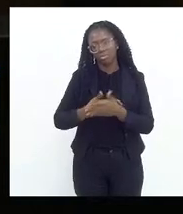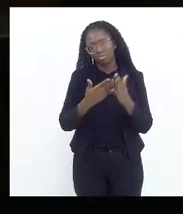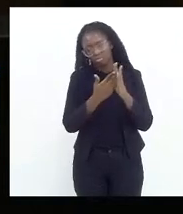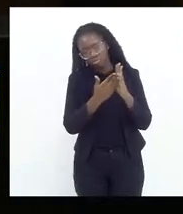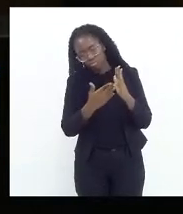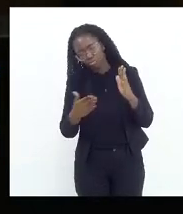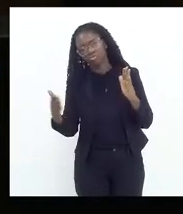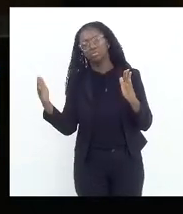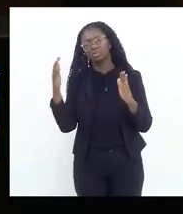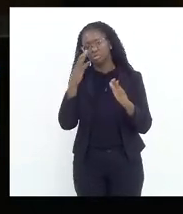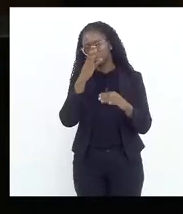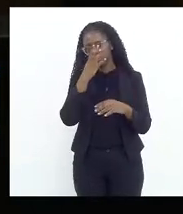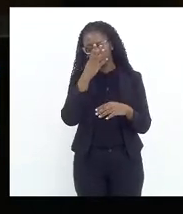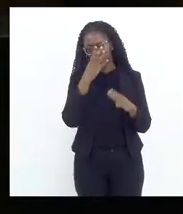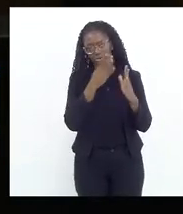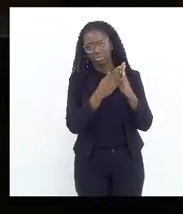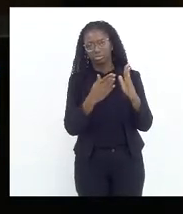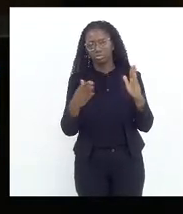durante